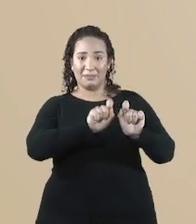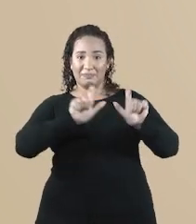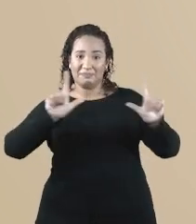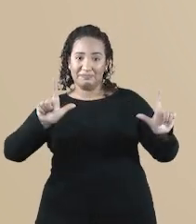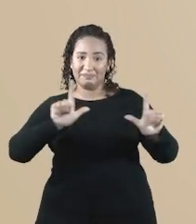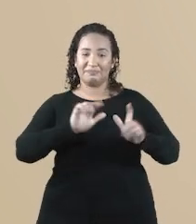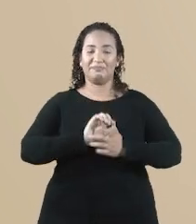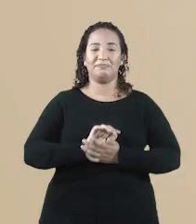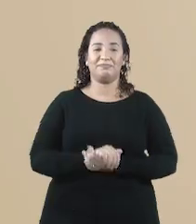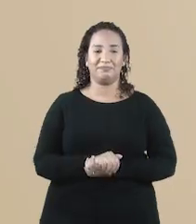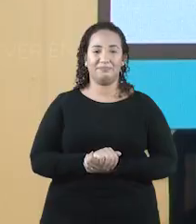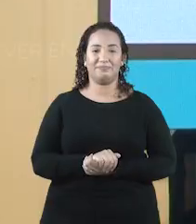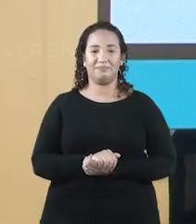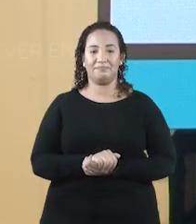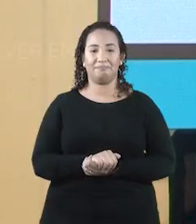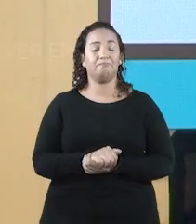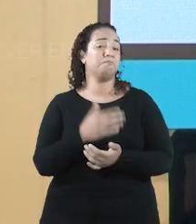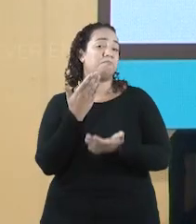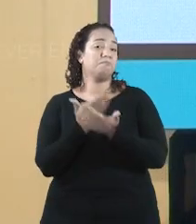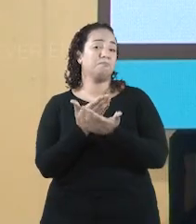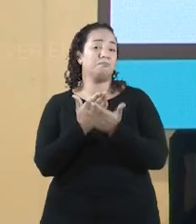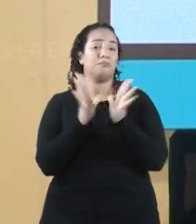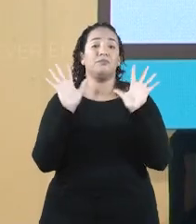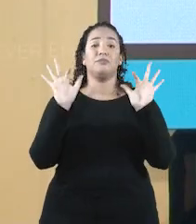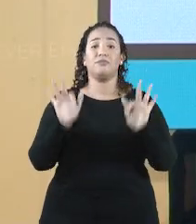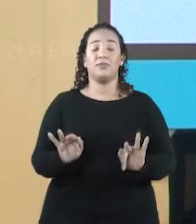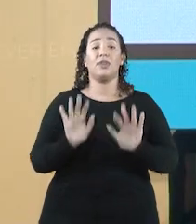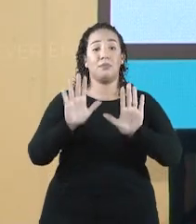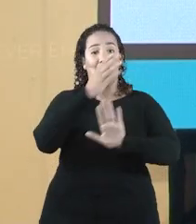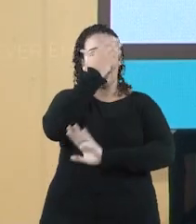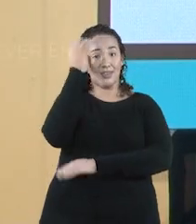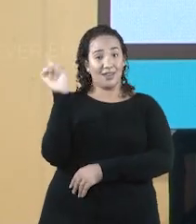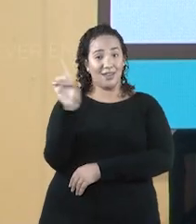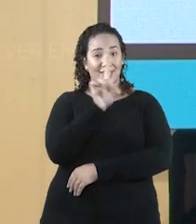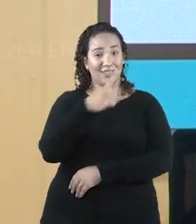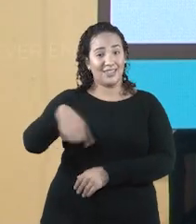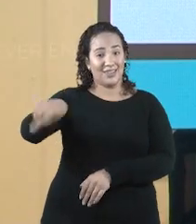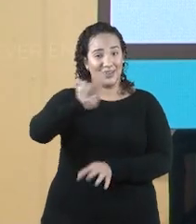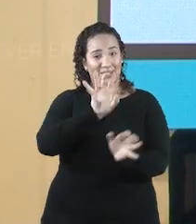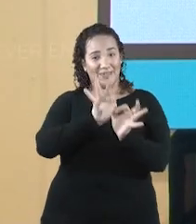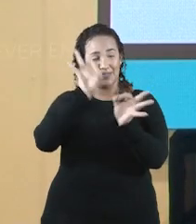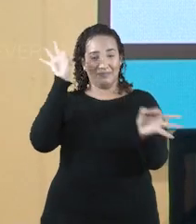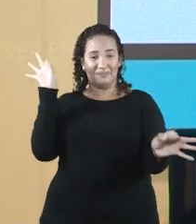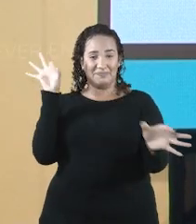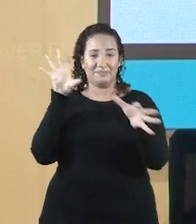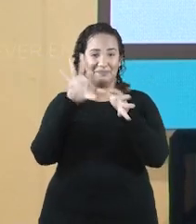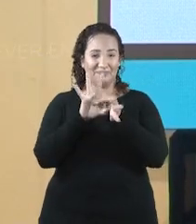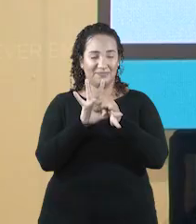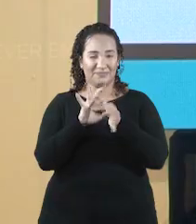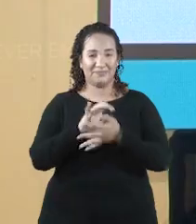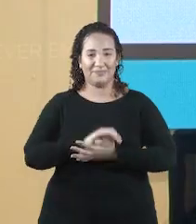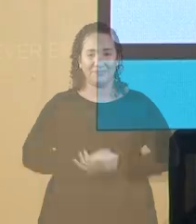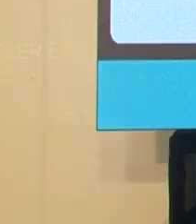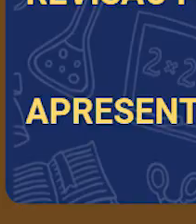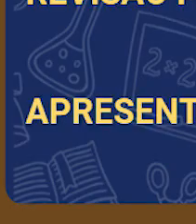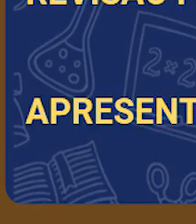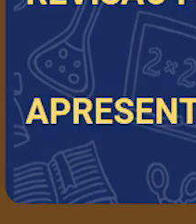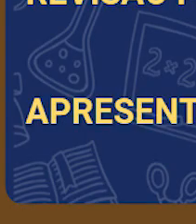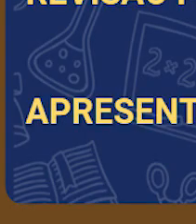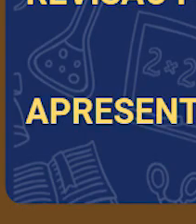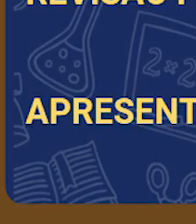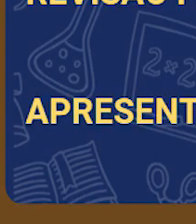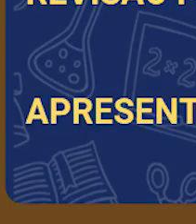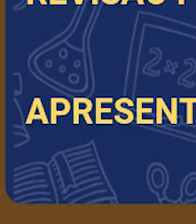tela. A aula de hoje chegou ao fim, mas não se esqueçam, mesmo distante, estamos juntos!